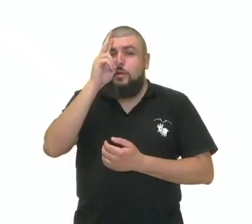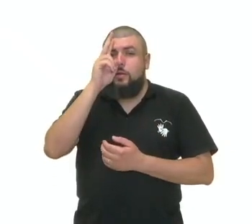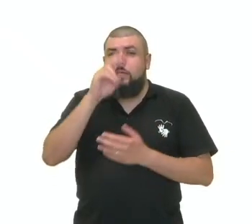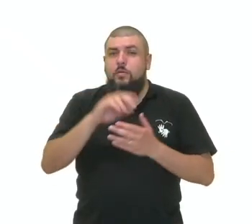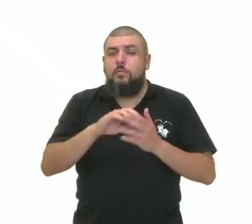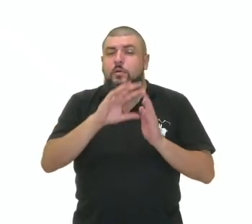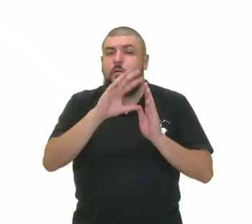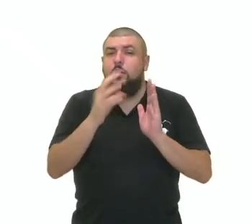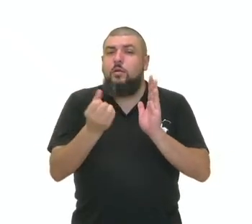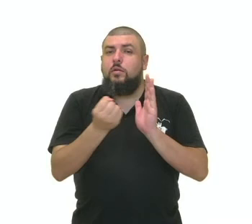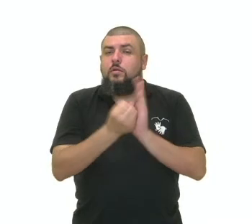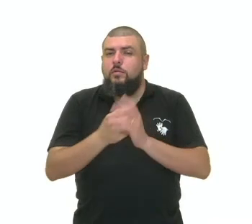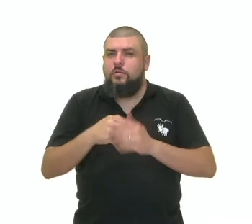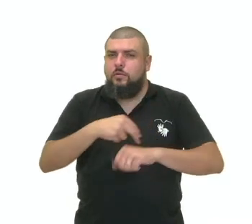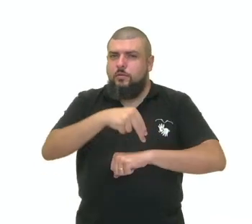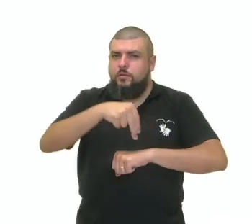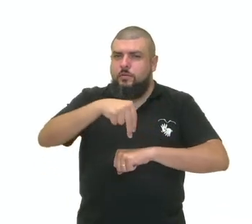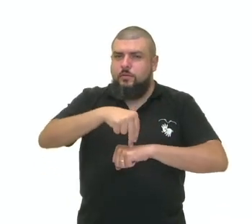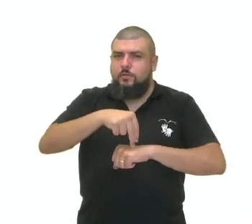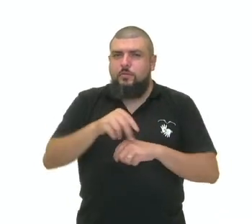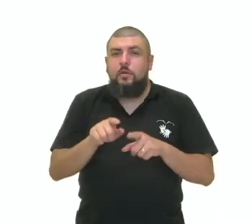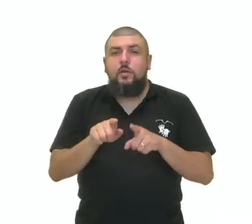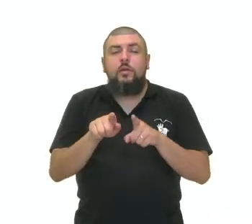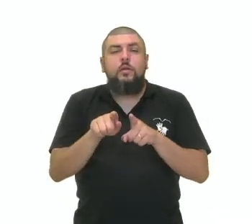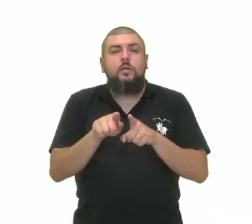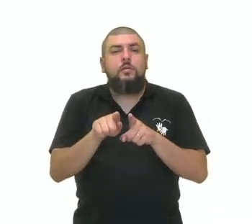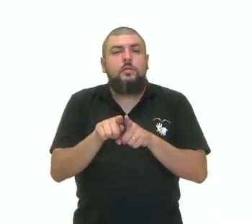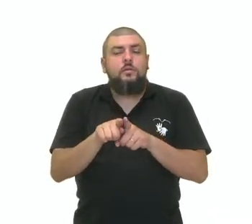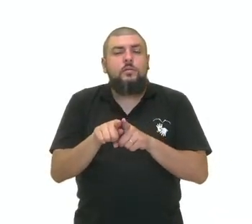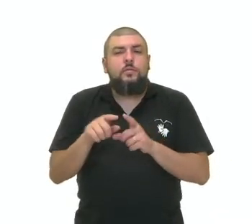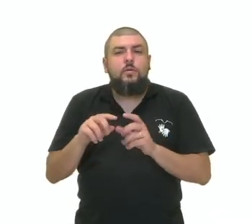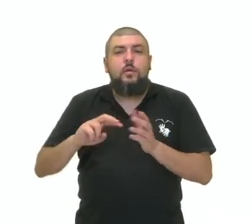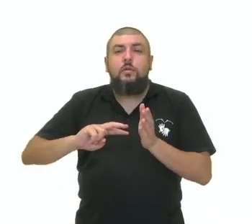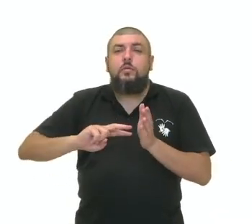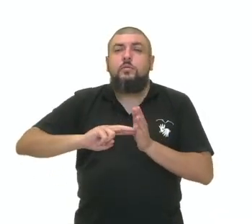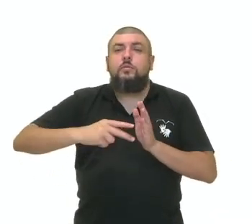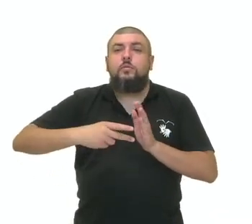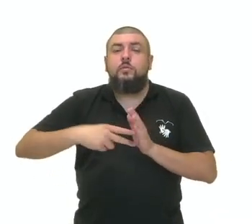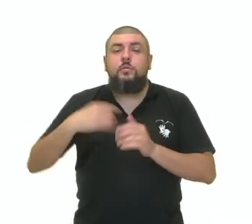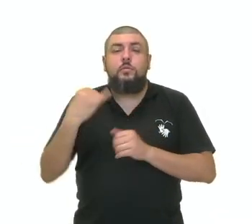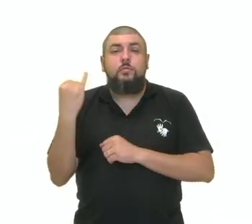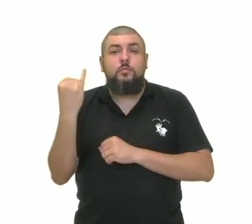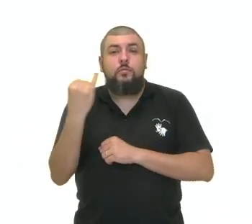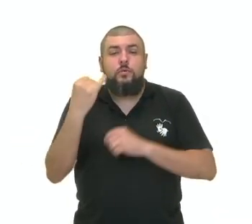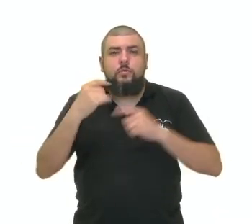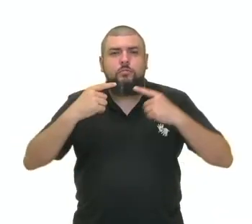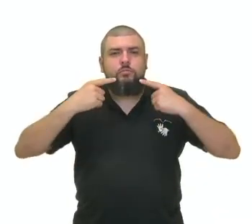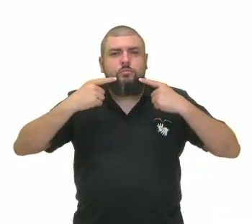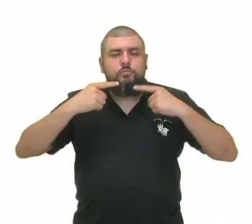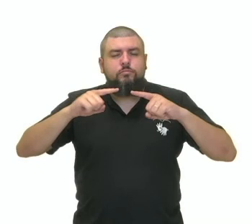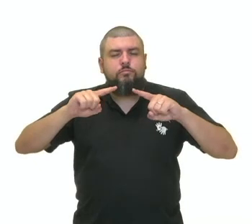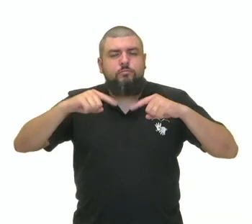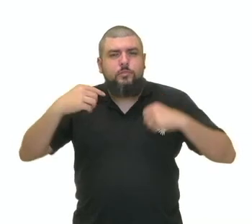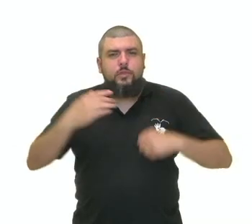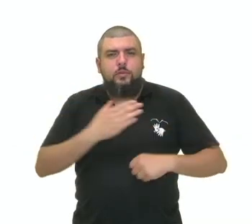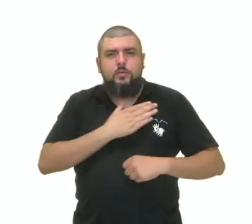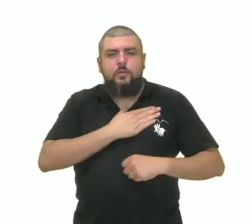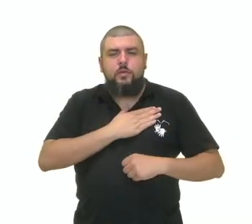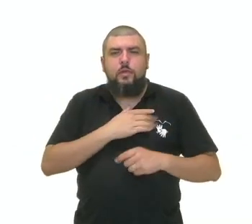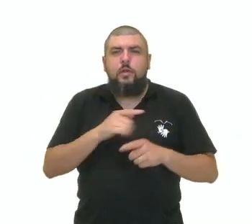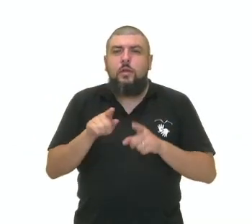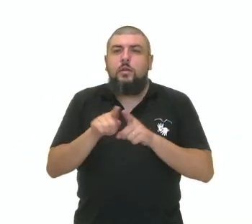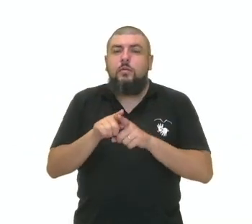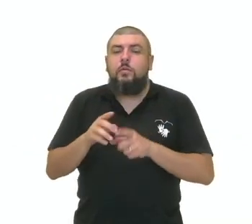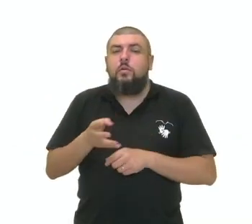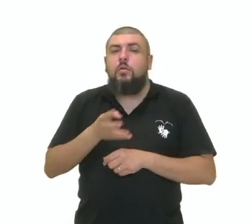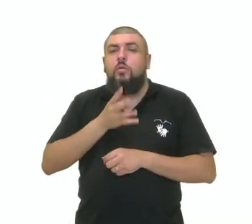estaduais, refletimos também sobre o significado e a importância dos hinos e conhecemos o hino do estado do